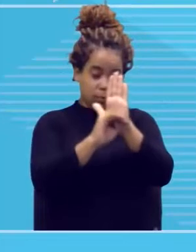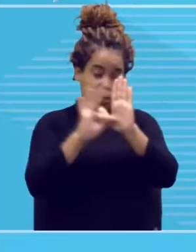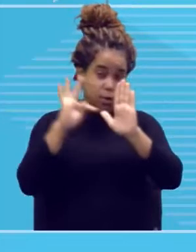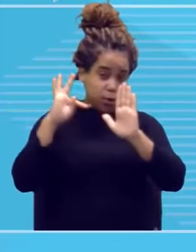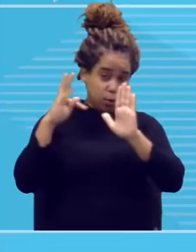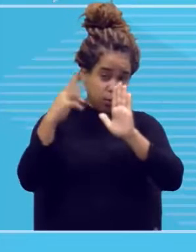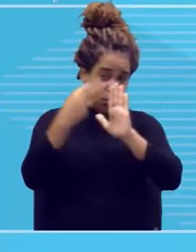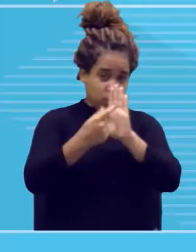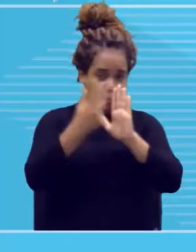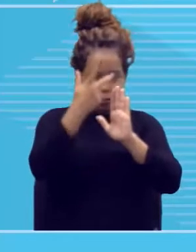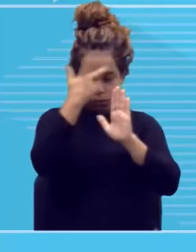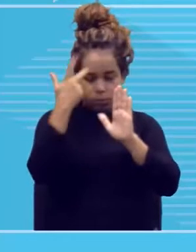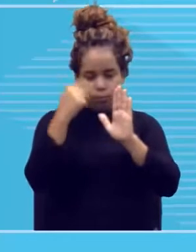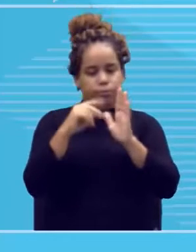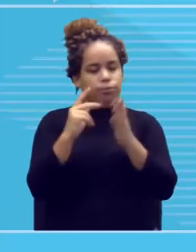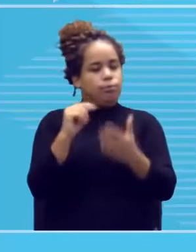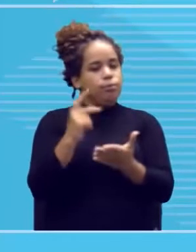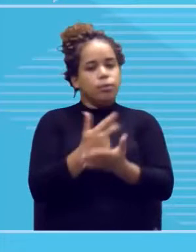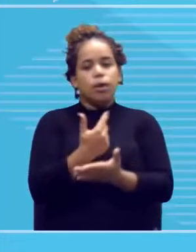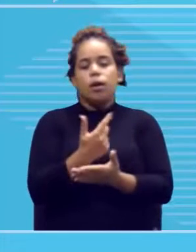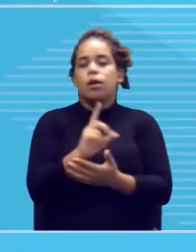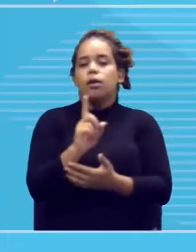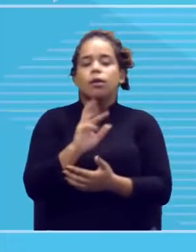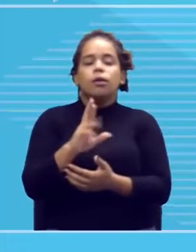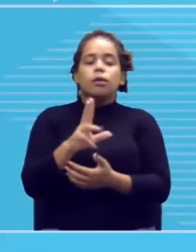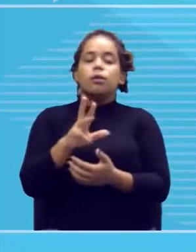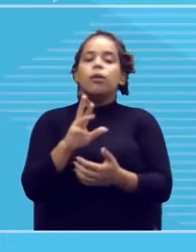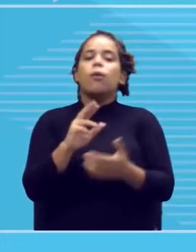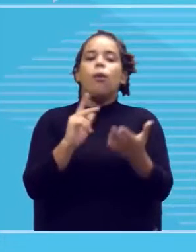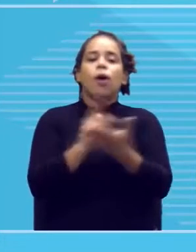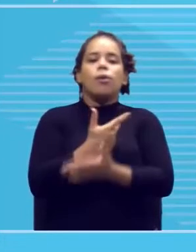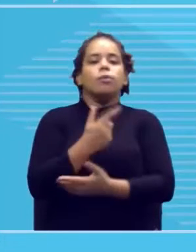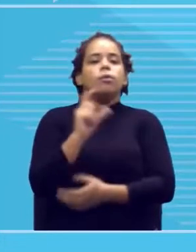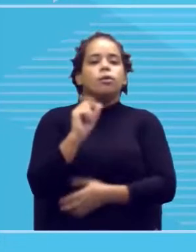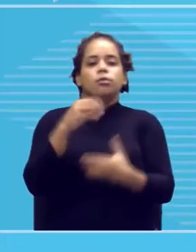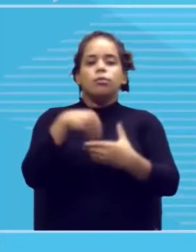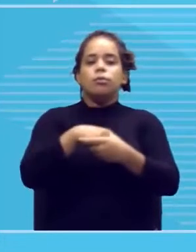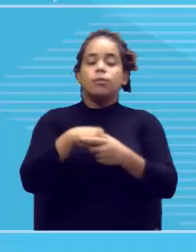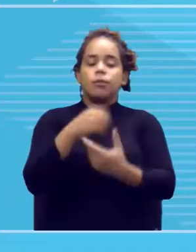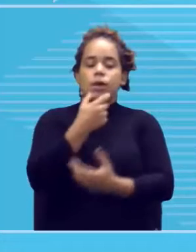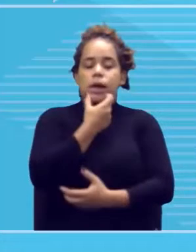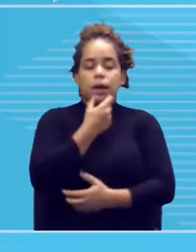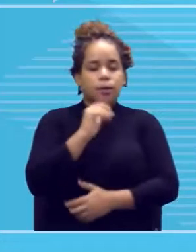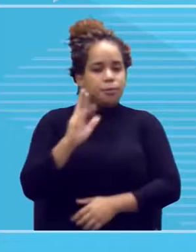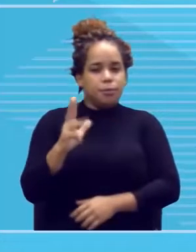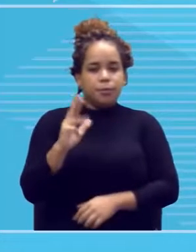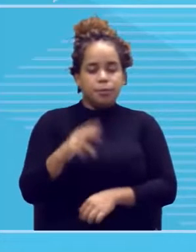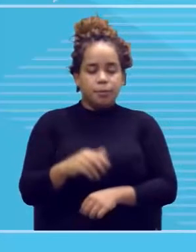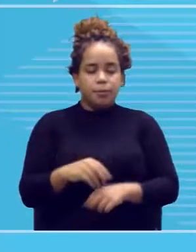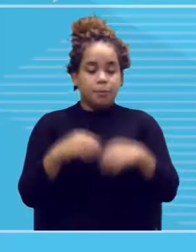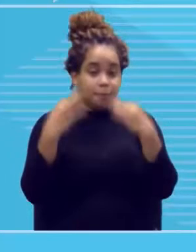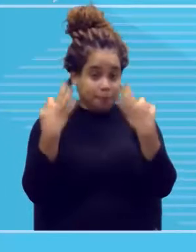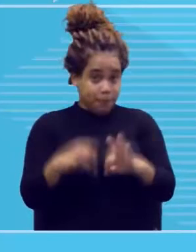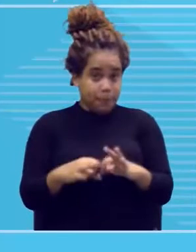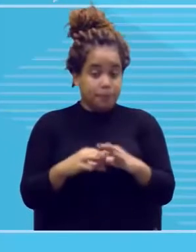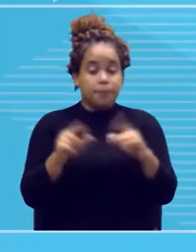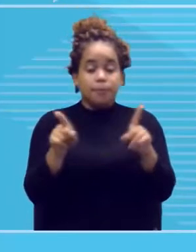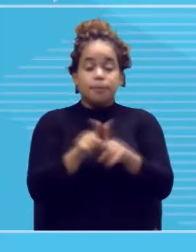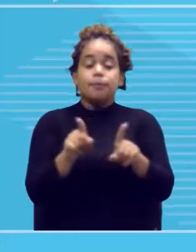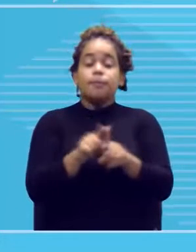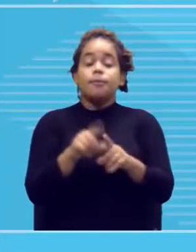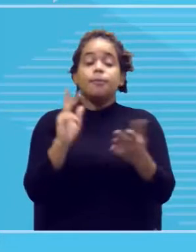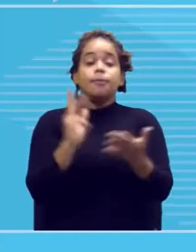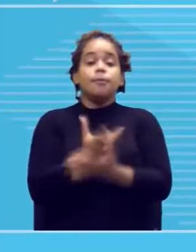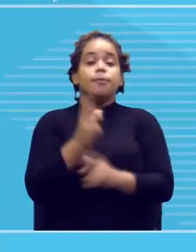e aqui não isso não acontece tá bom isso não acontece a gente só flexiona o verbo beleza da mesma forma isso